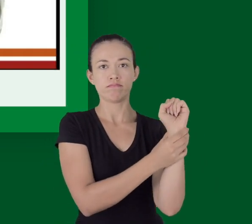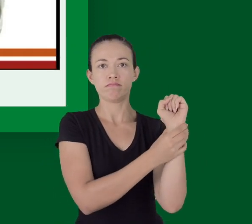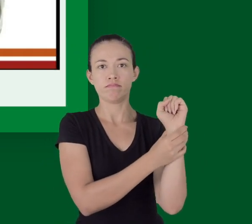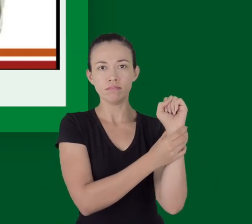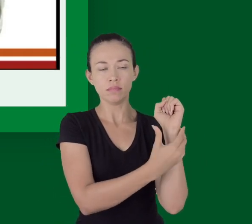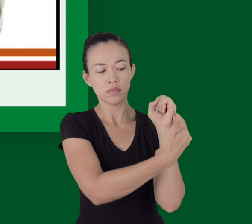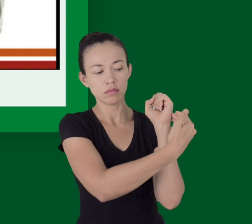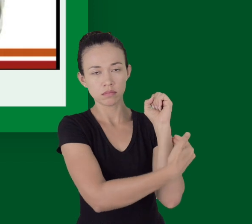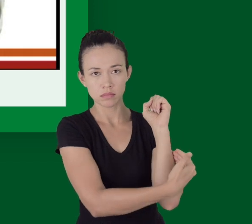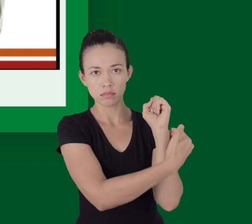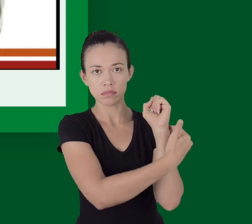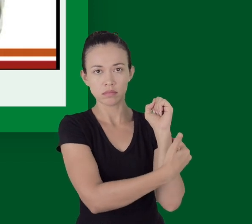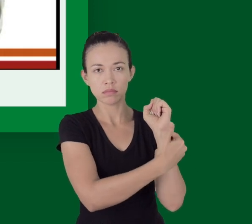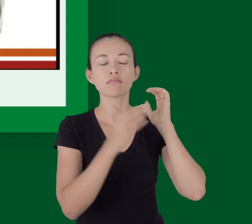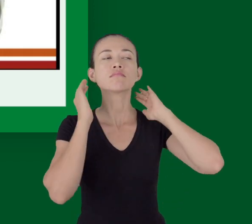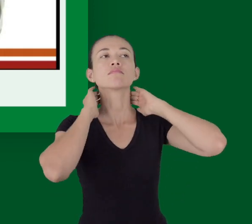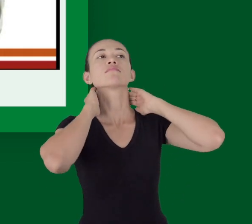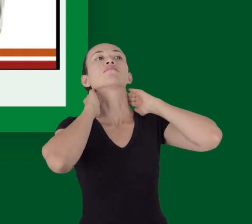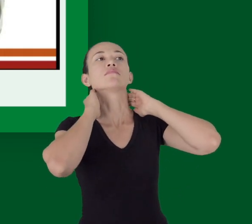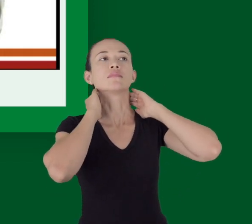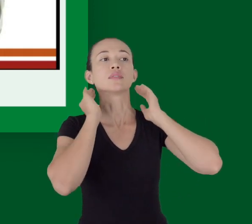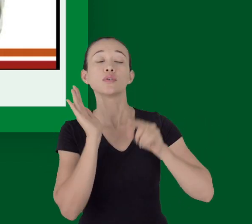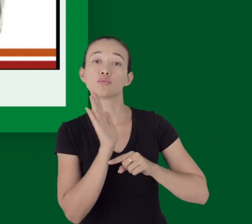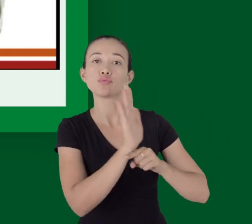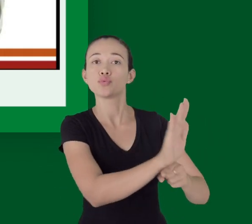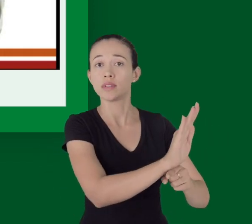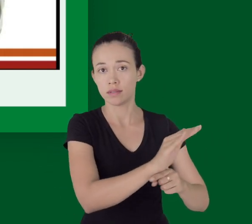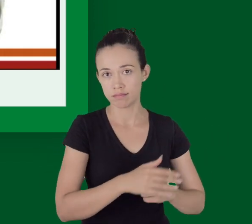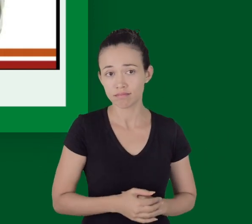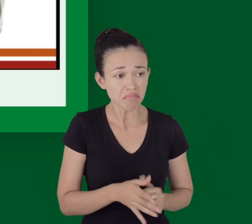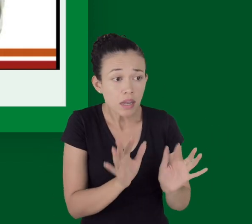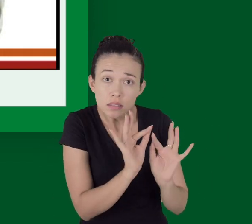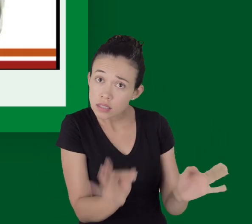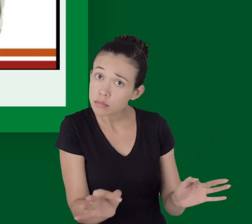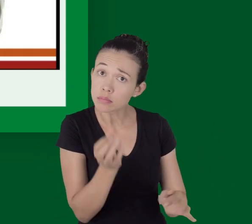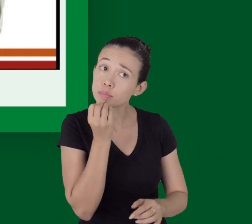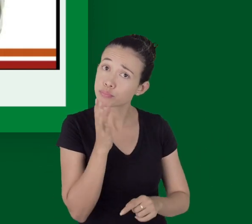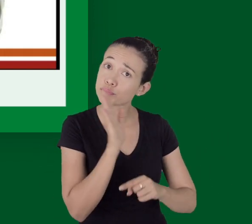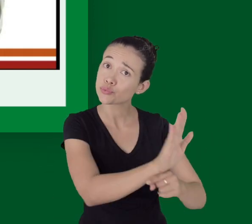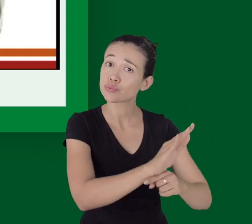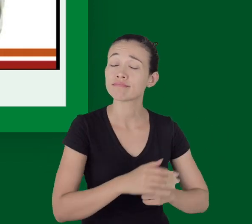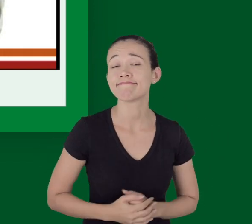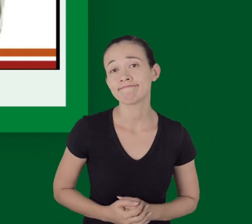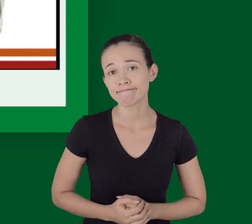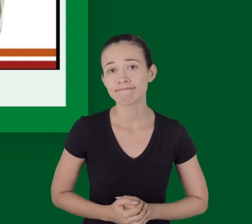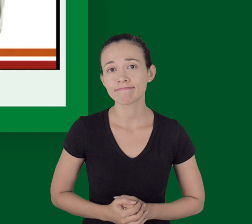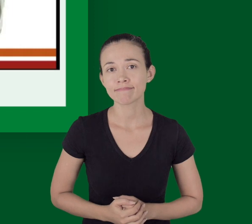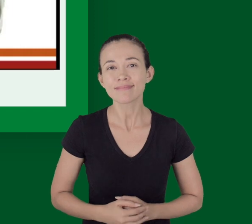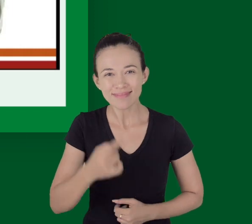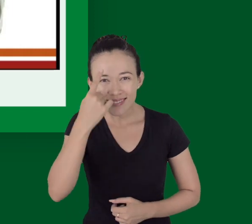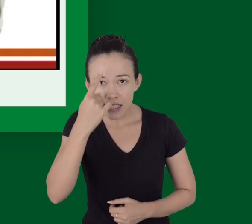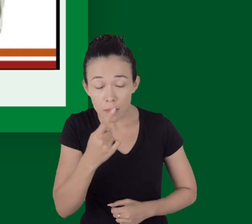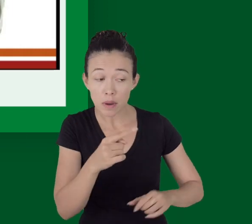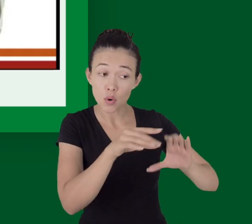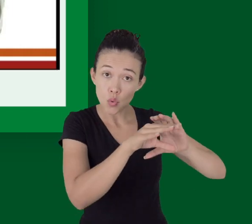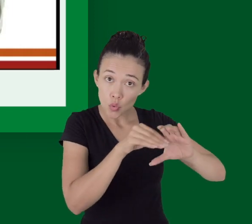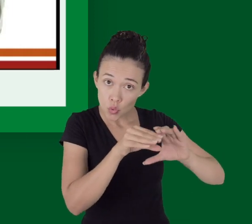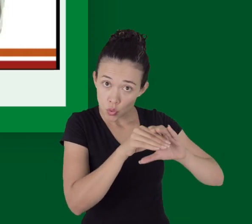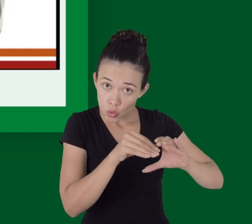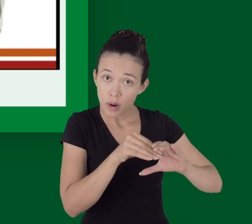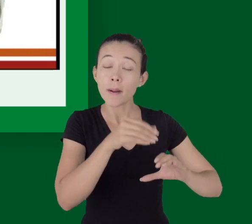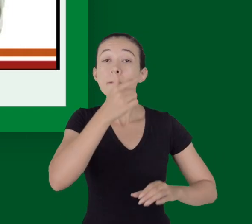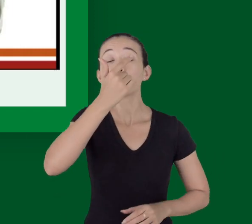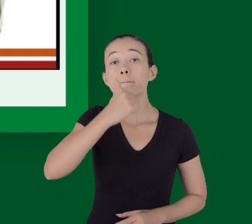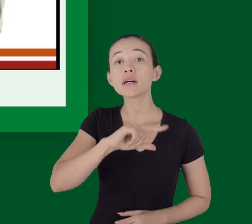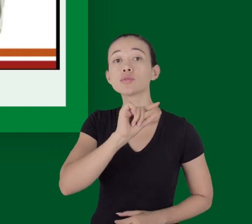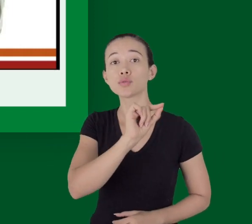medidas muito simples, mas muito eficientes nessa abordagem inicial. Então, uma atenção para a questão da aspiração e a estabilização manual,